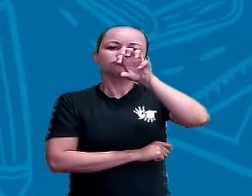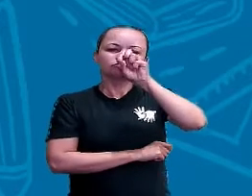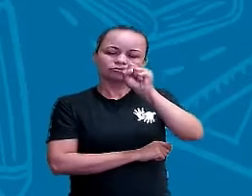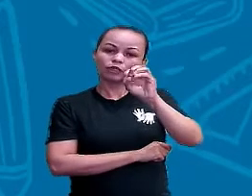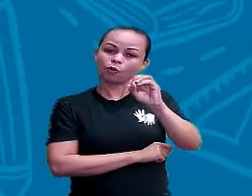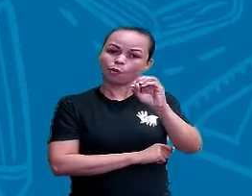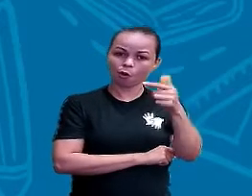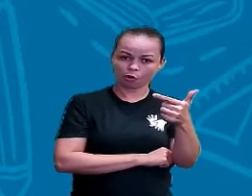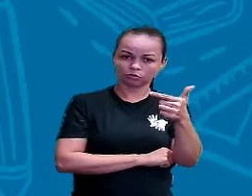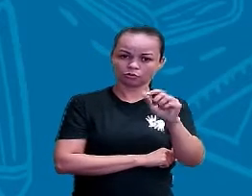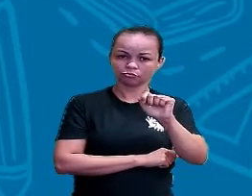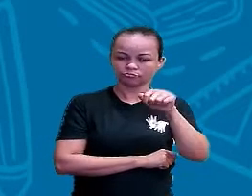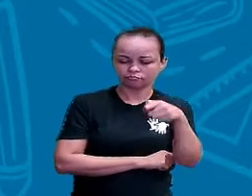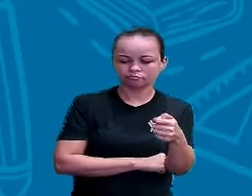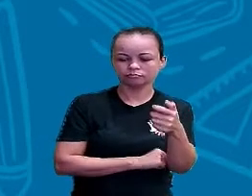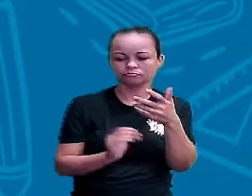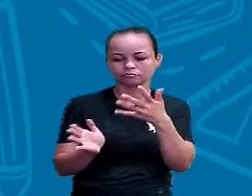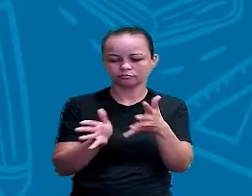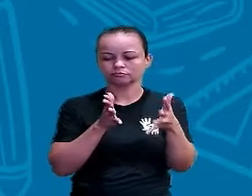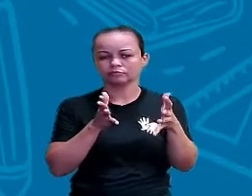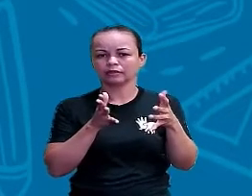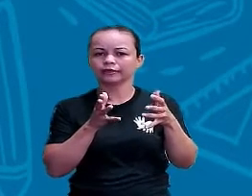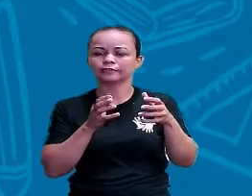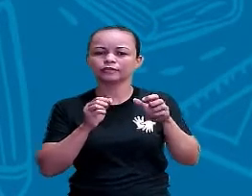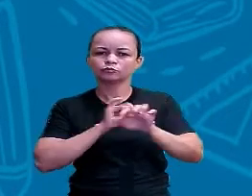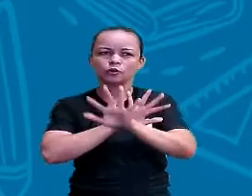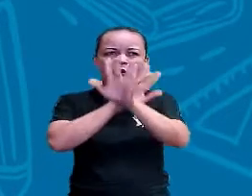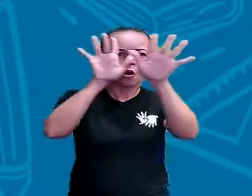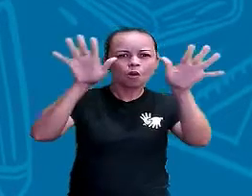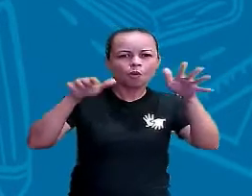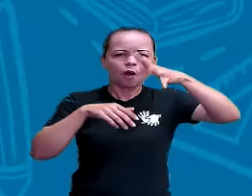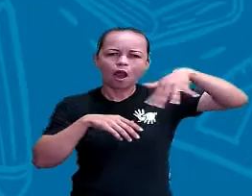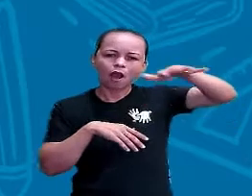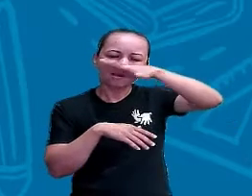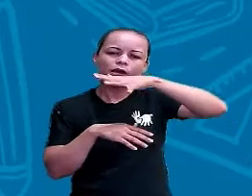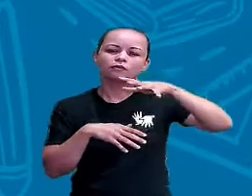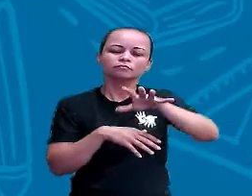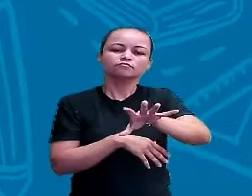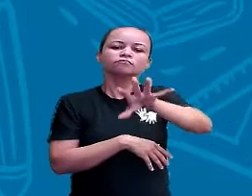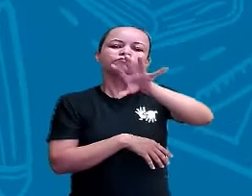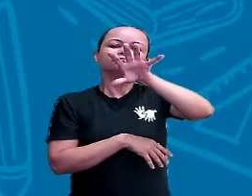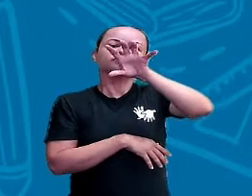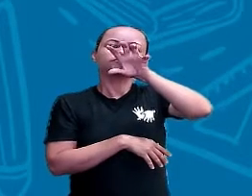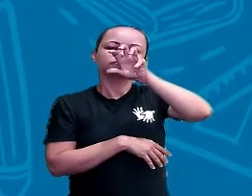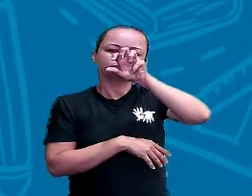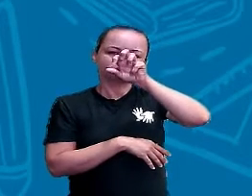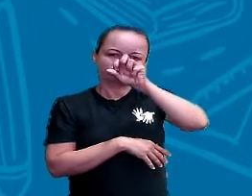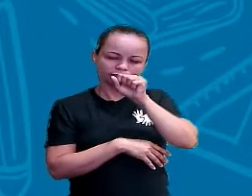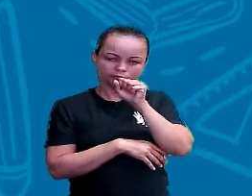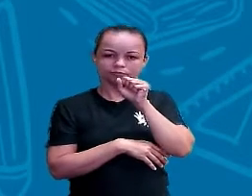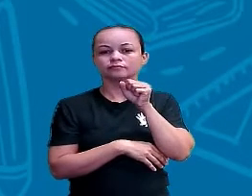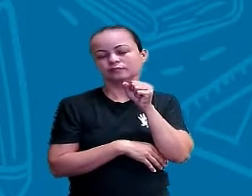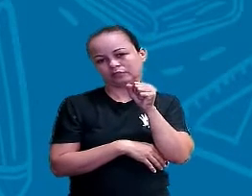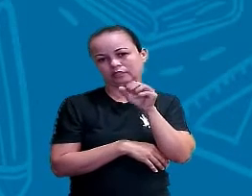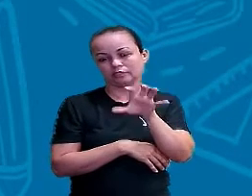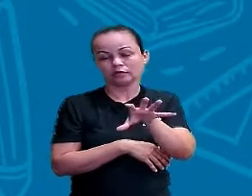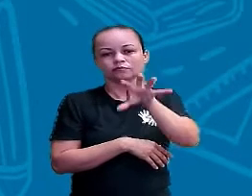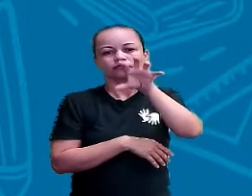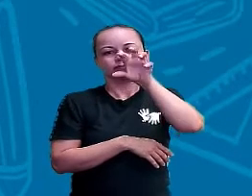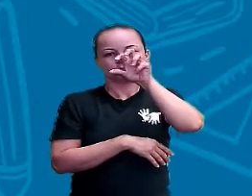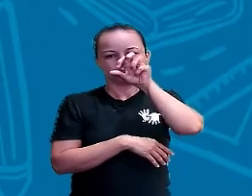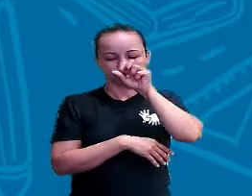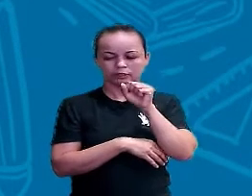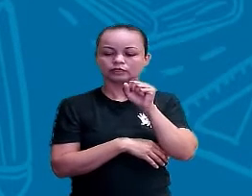aquele componente que está aqui disponível no nosso ar. Quando a gente respira, tá certo? Quando a gente inspira, a gente está aí